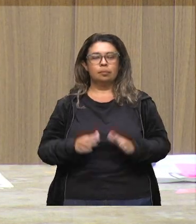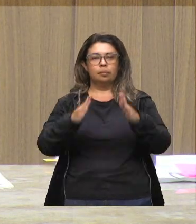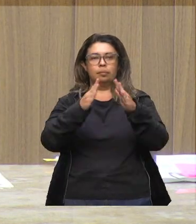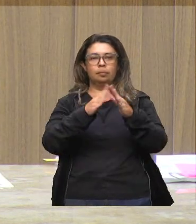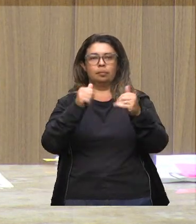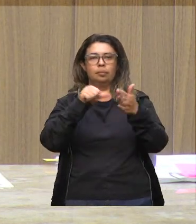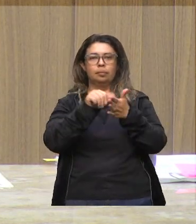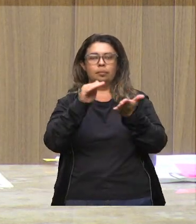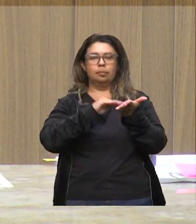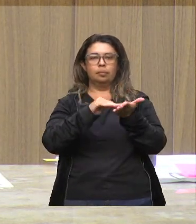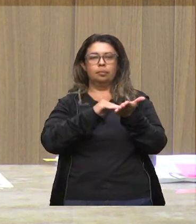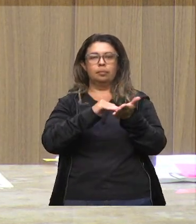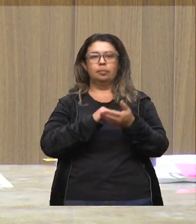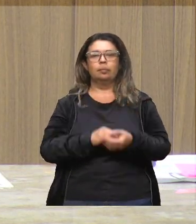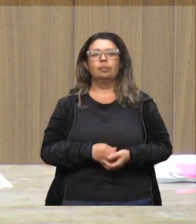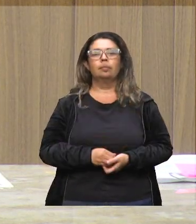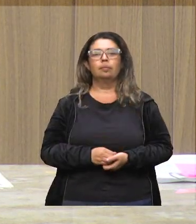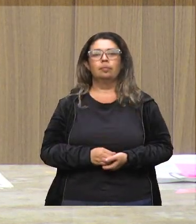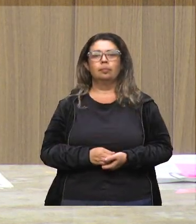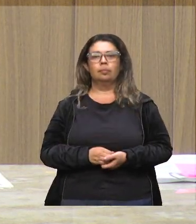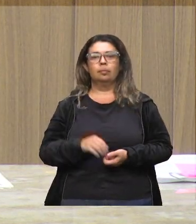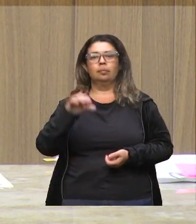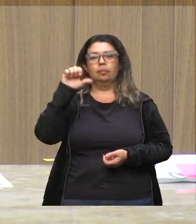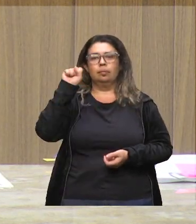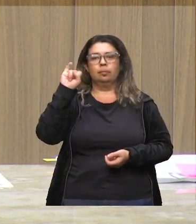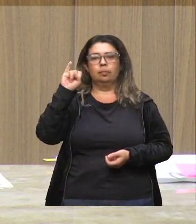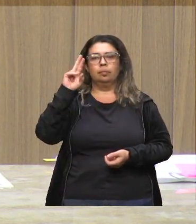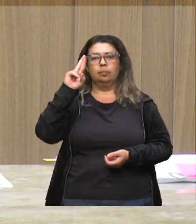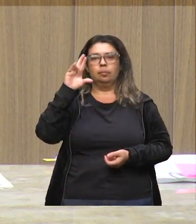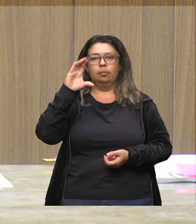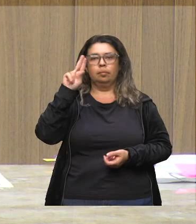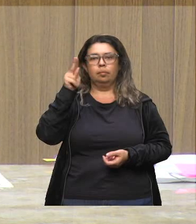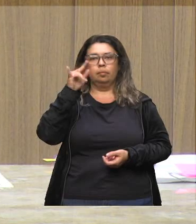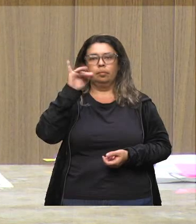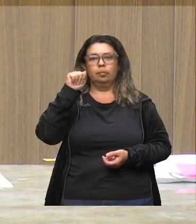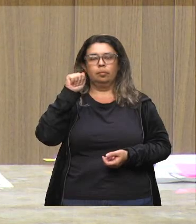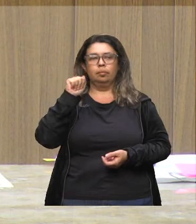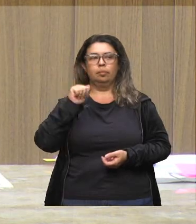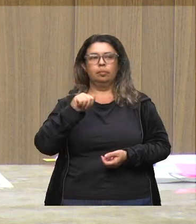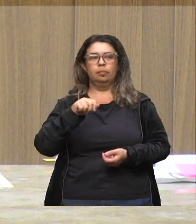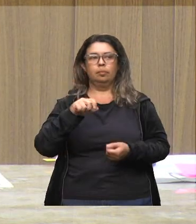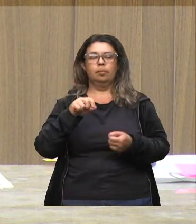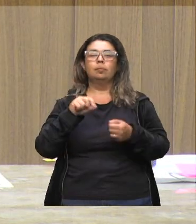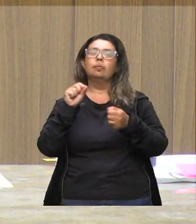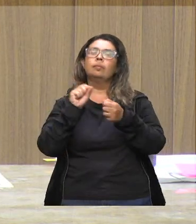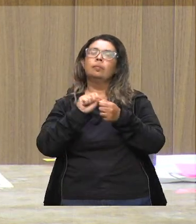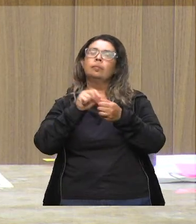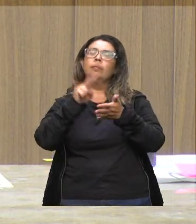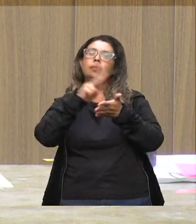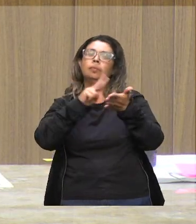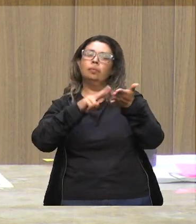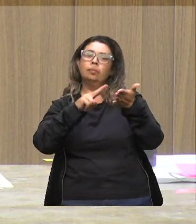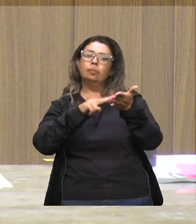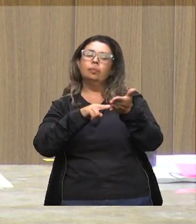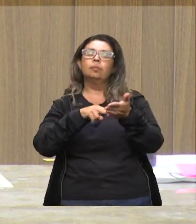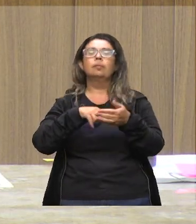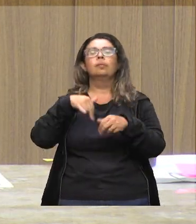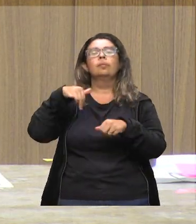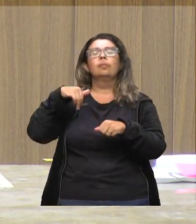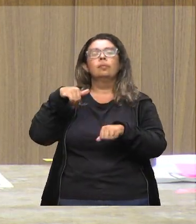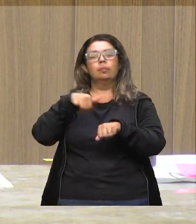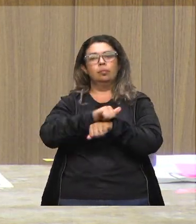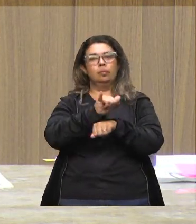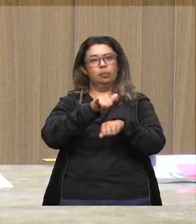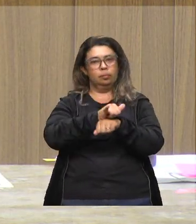primeiro secretário, vereador Fernando Sirkia, que faça a leitura da justificativa de ausência do